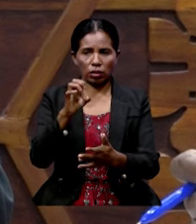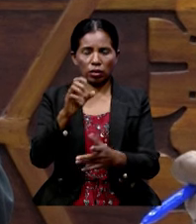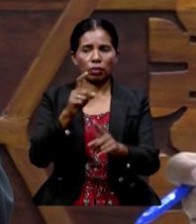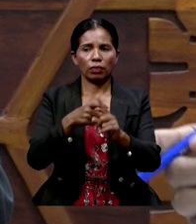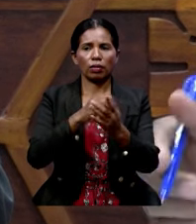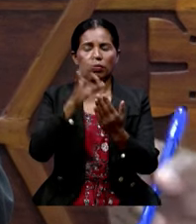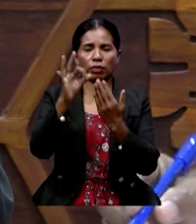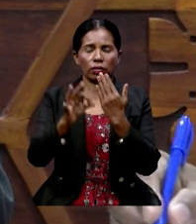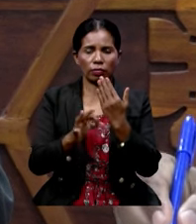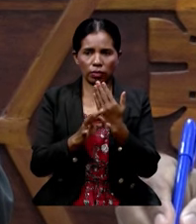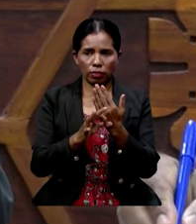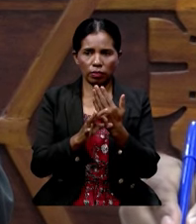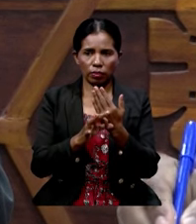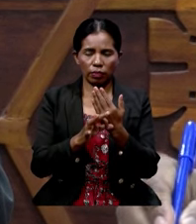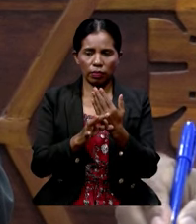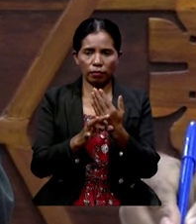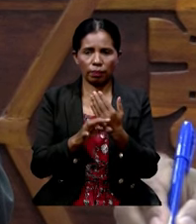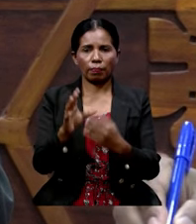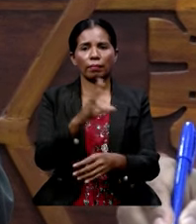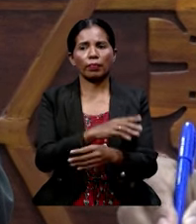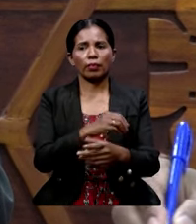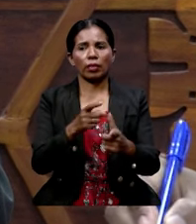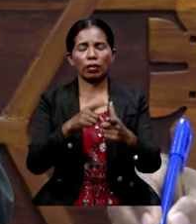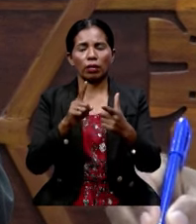fevereiro e